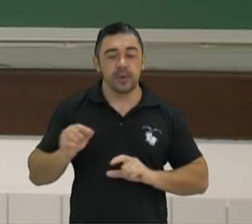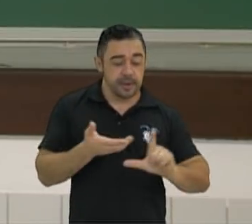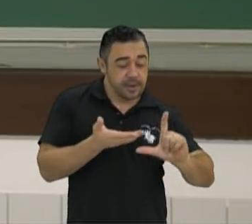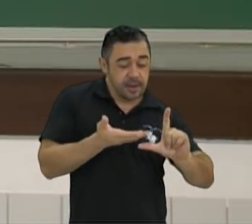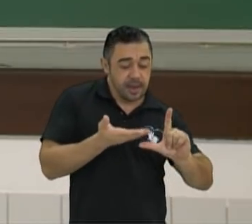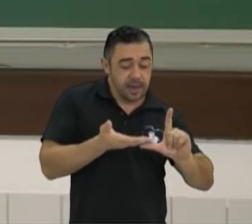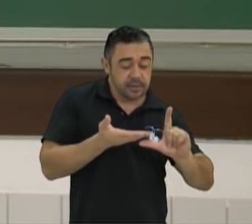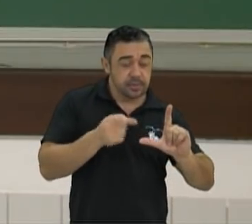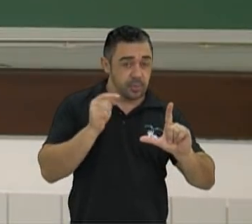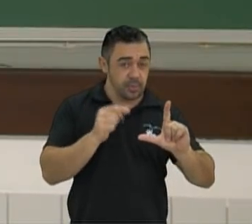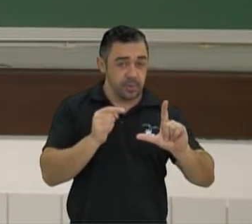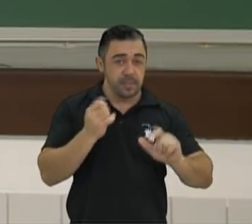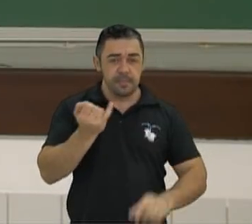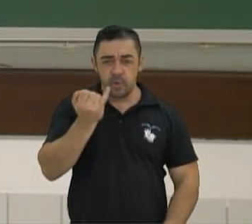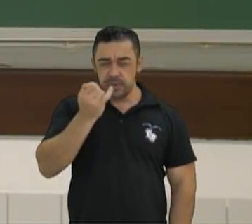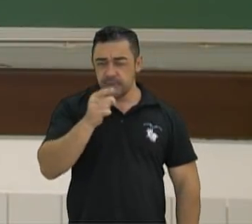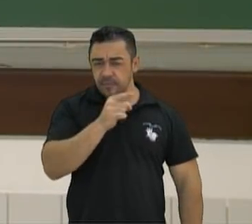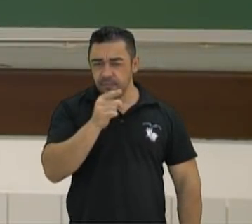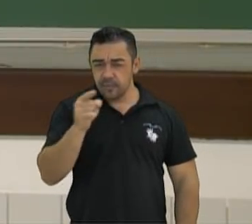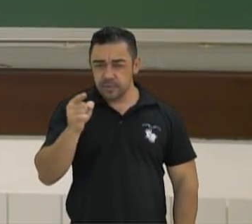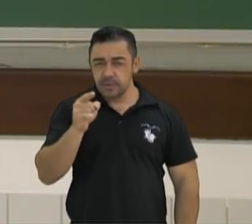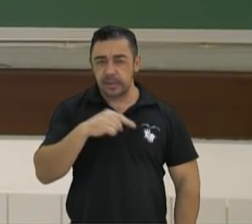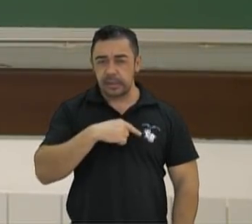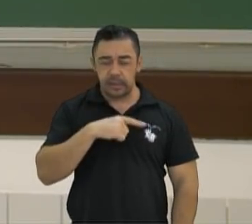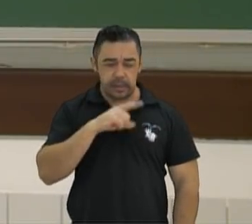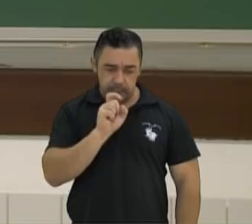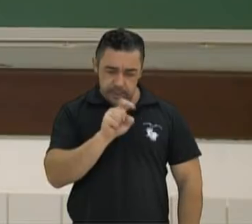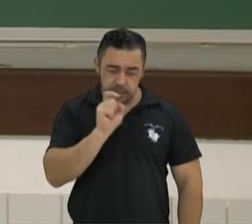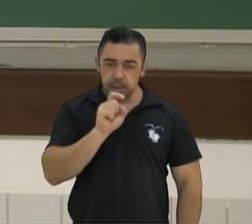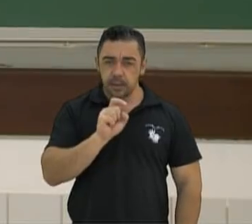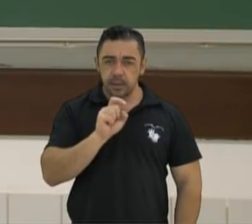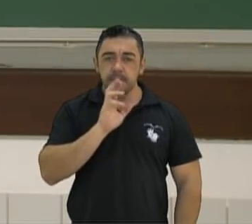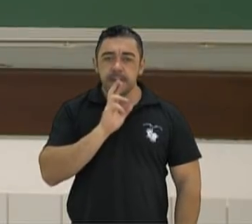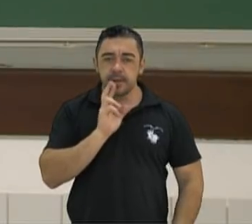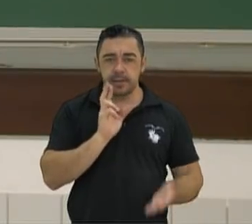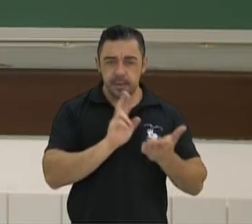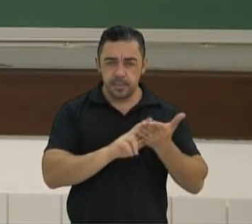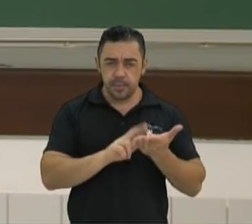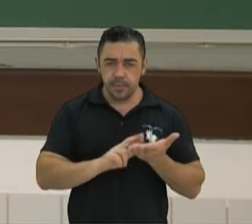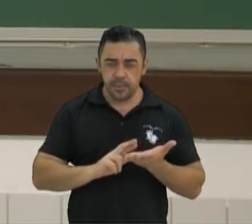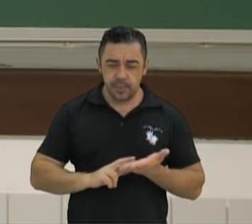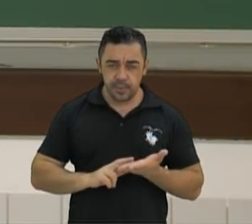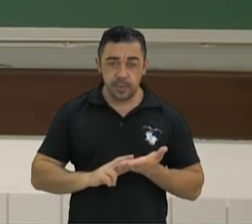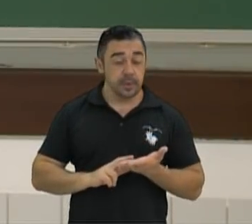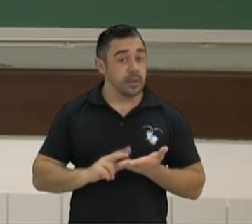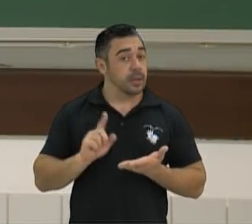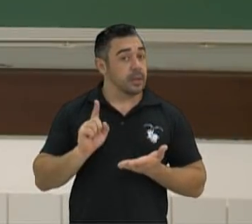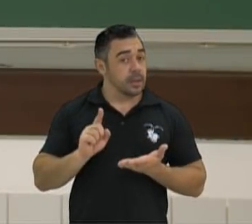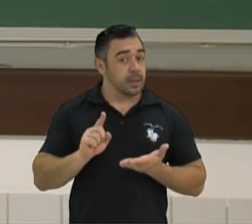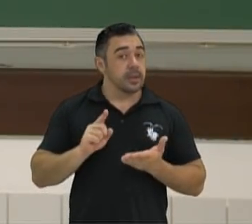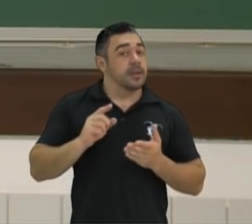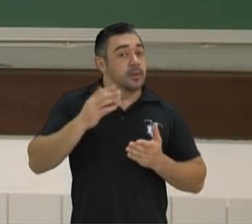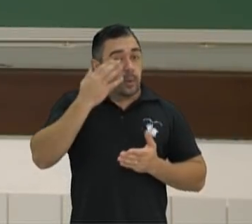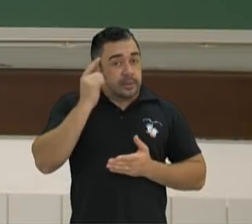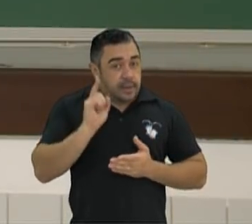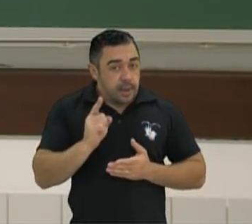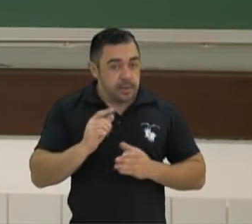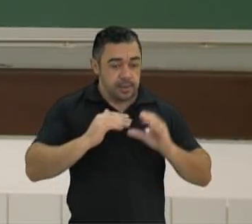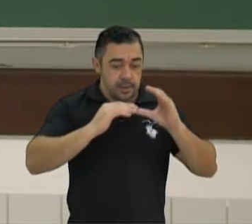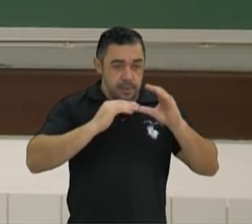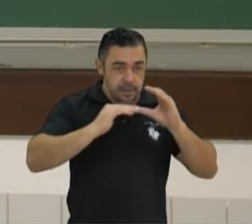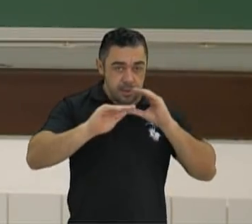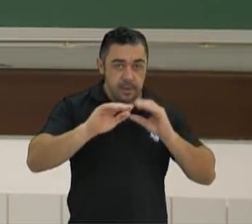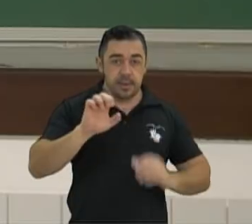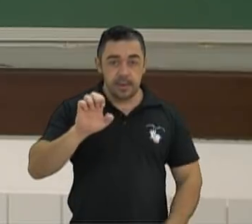É importante que quando vocês forem clicar lá para fazer os exercícios, não esqueçam de clicar em enviar. Porque